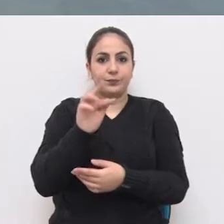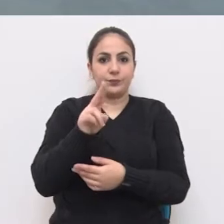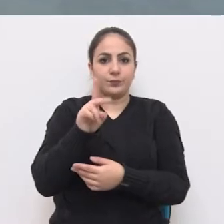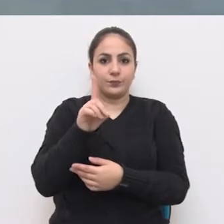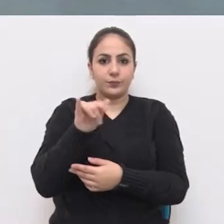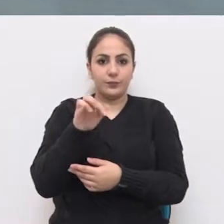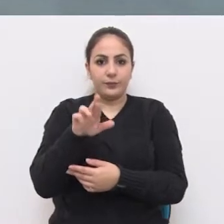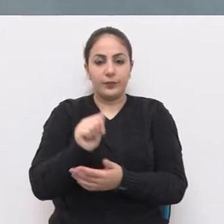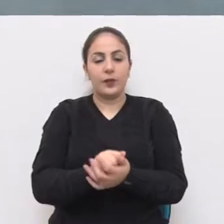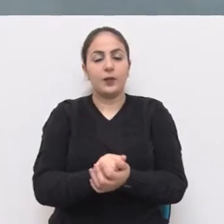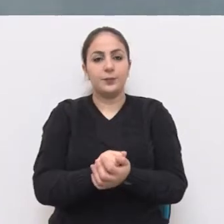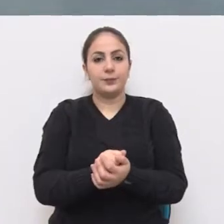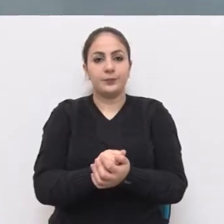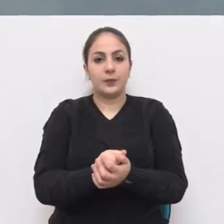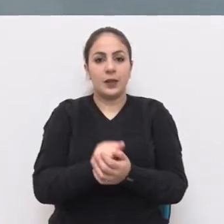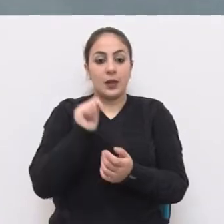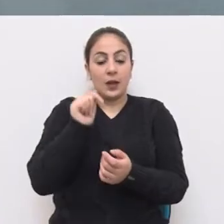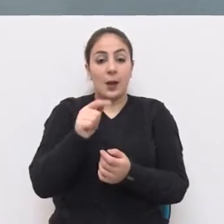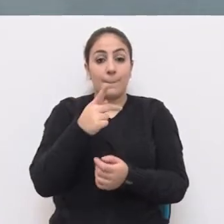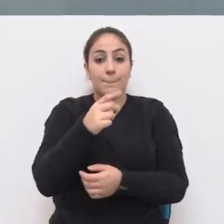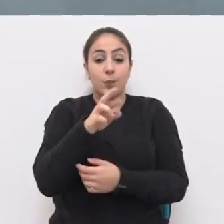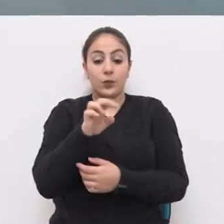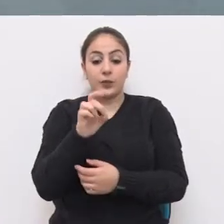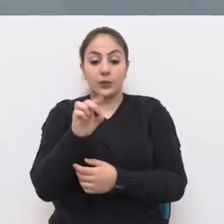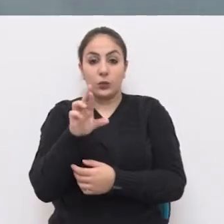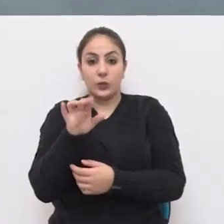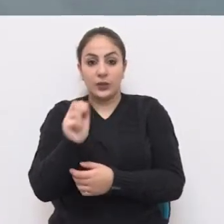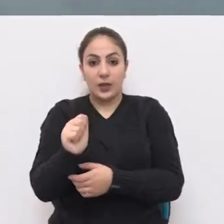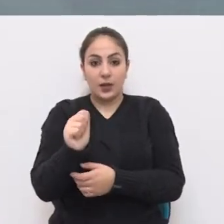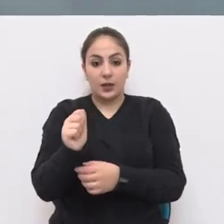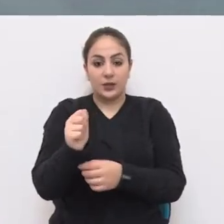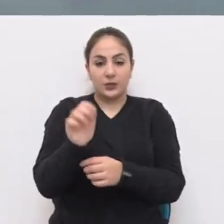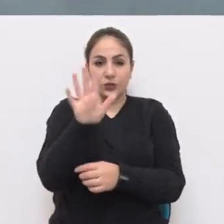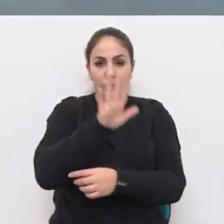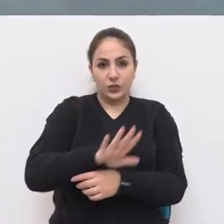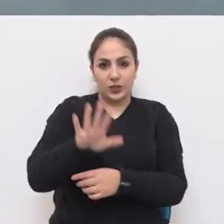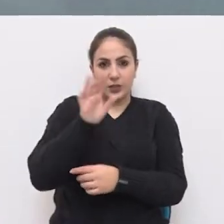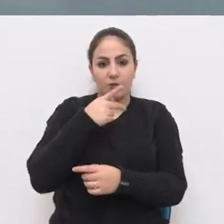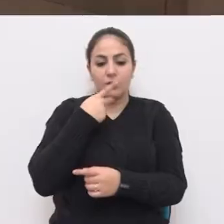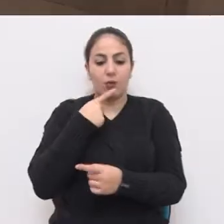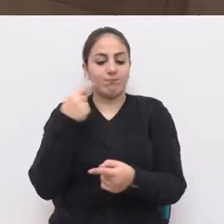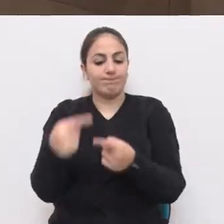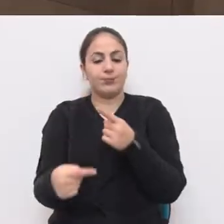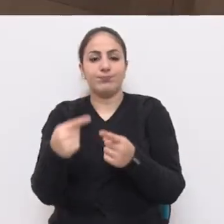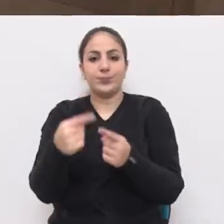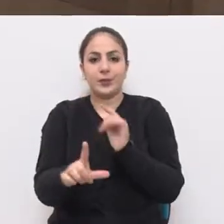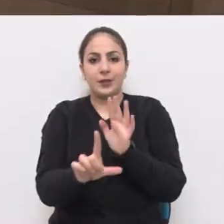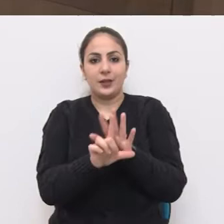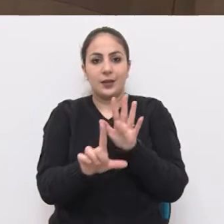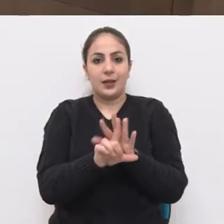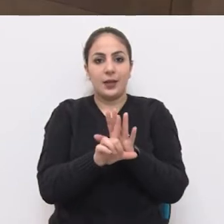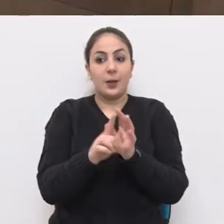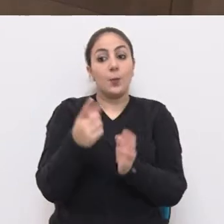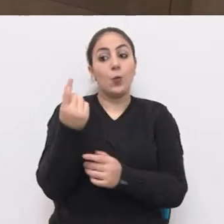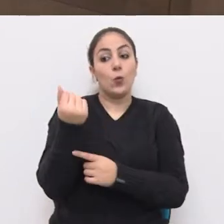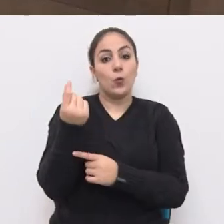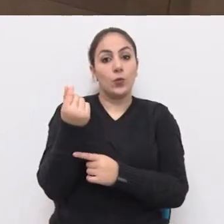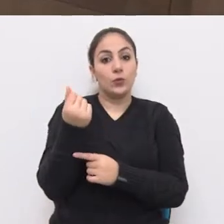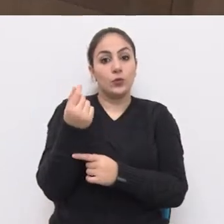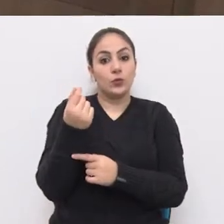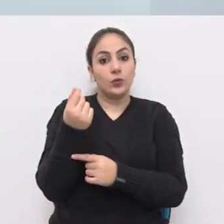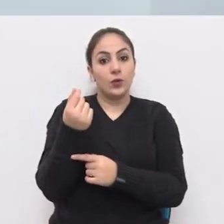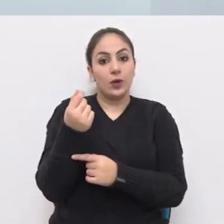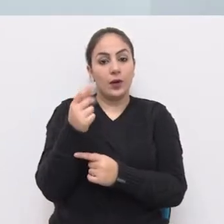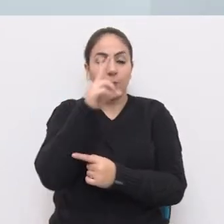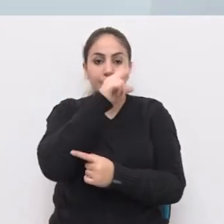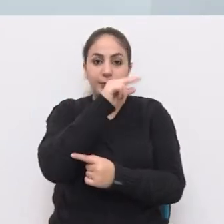A Procuradoria-Geral do município apontou inconstitucionalidade na lei, que geraria custos aos cofres